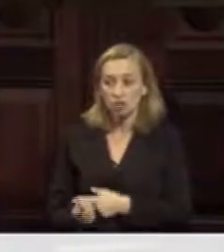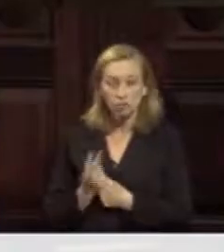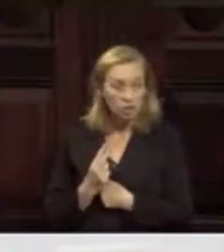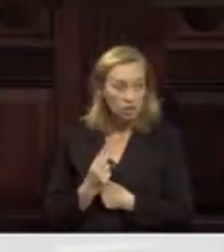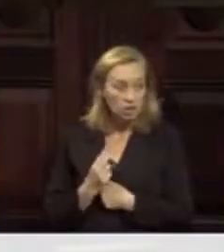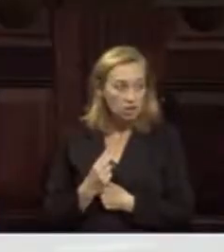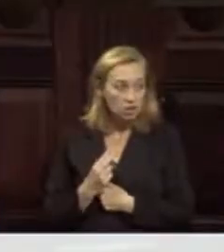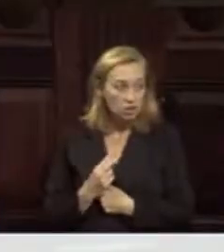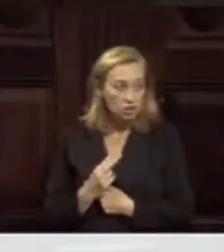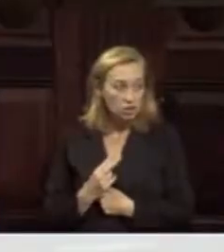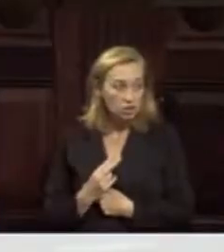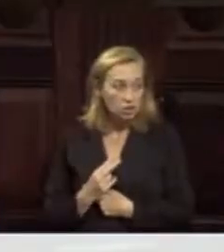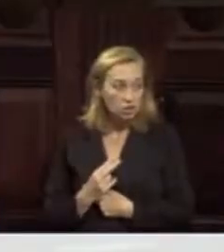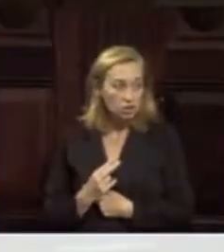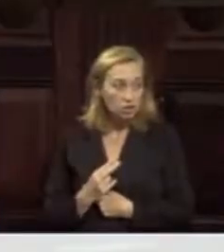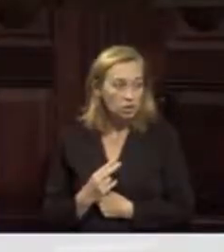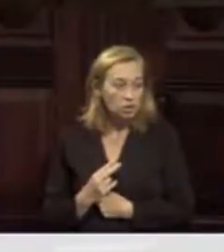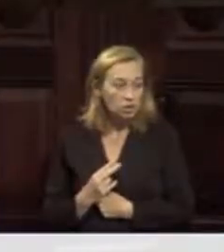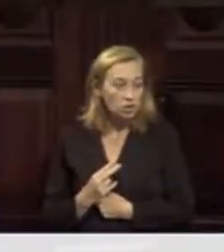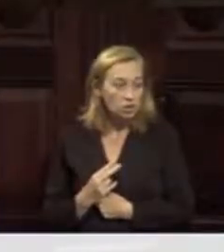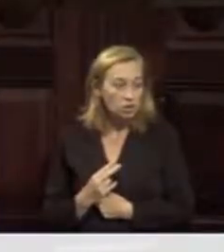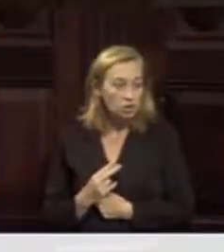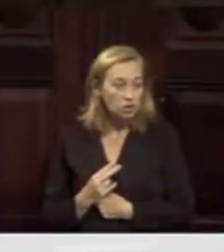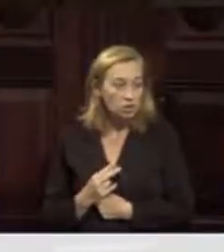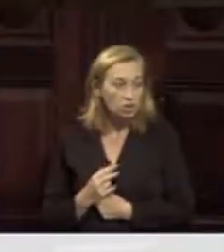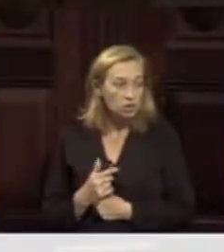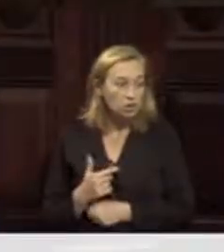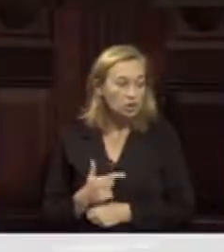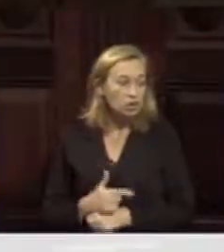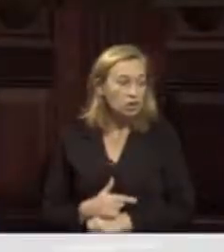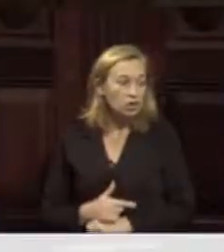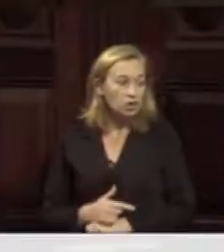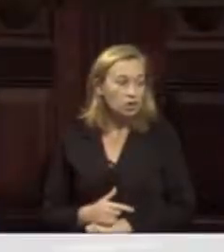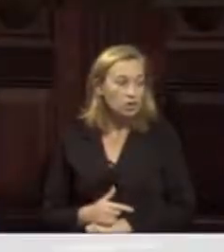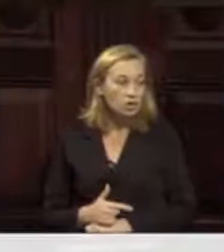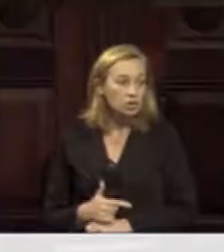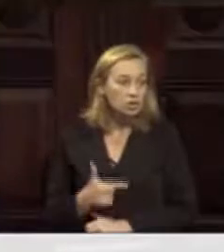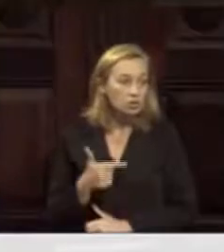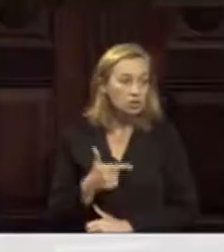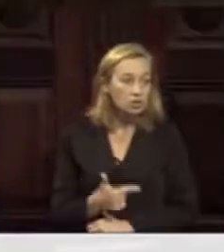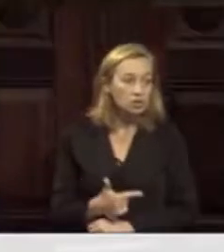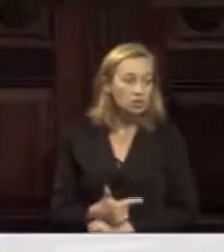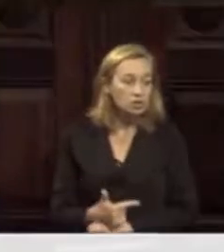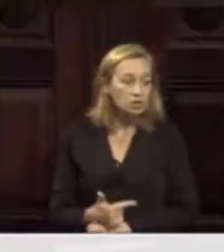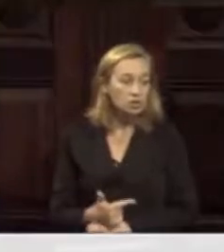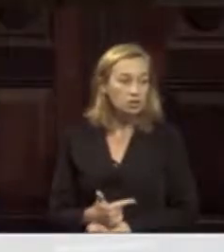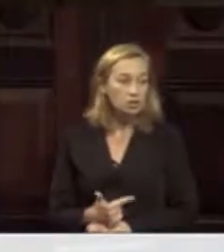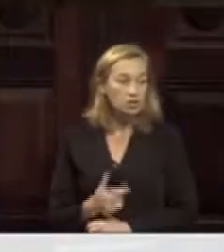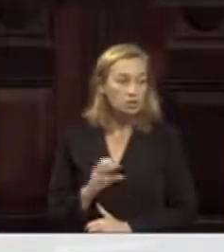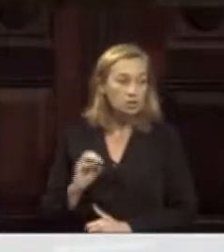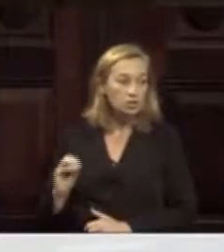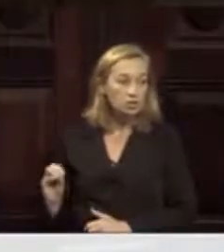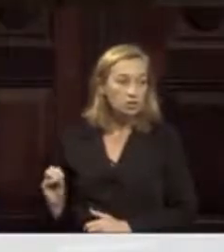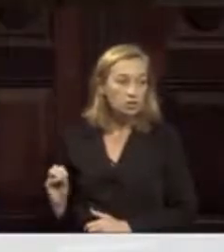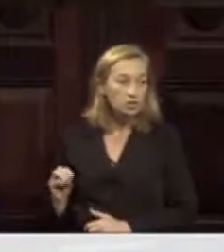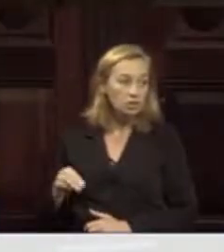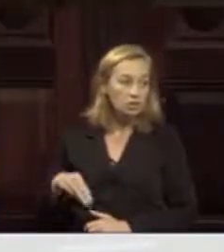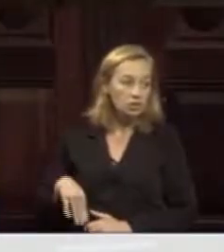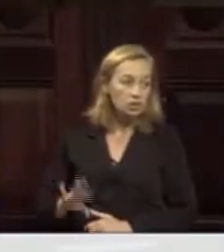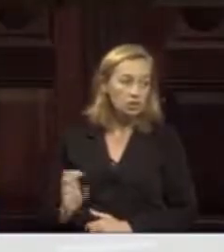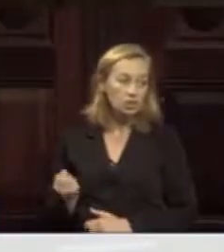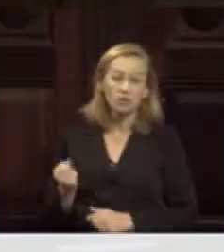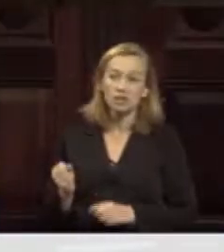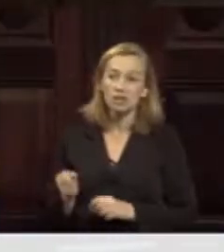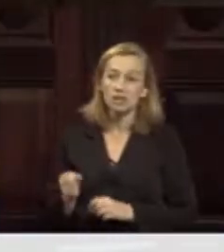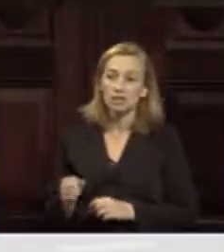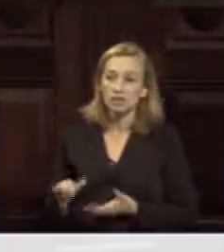foi colocado em pauta de 200 milhões para a modernização da Secretaria de Fazenda, porque não é